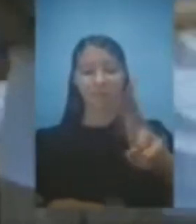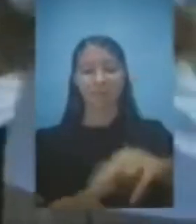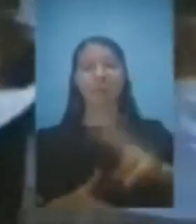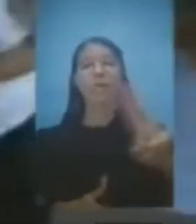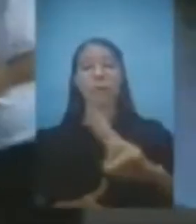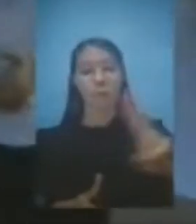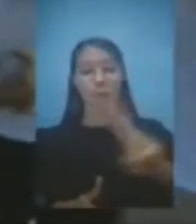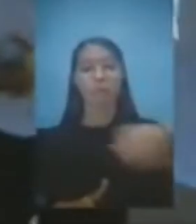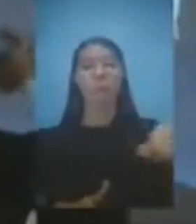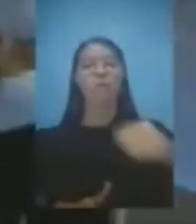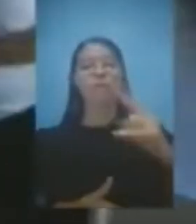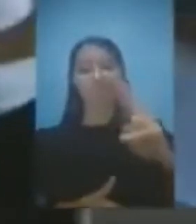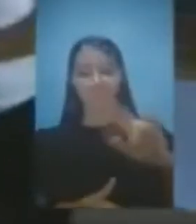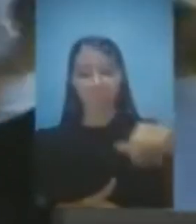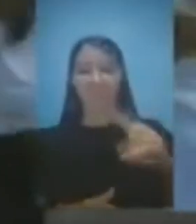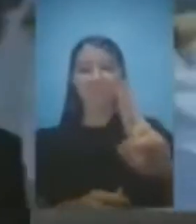Juju.